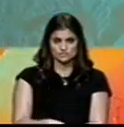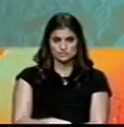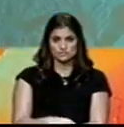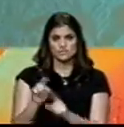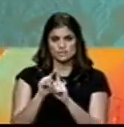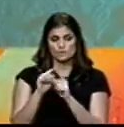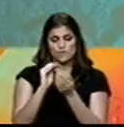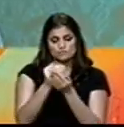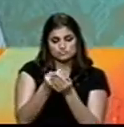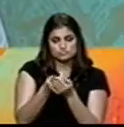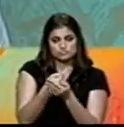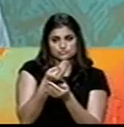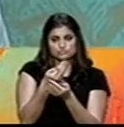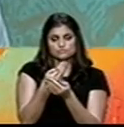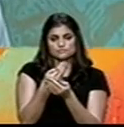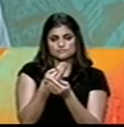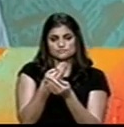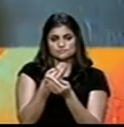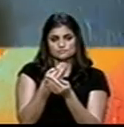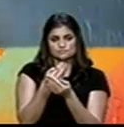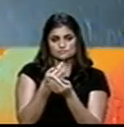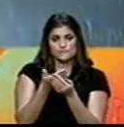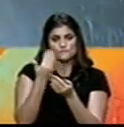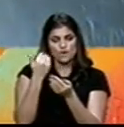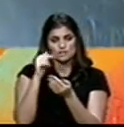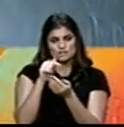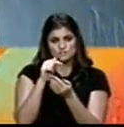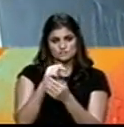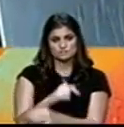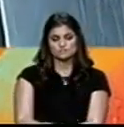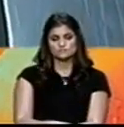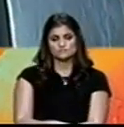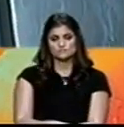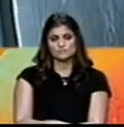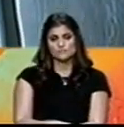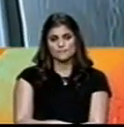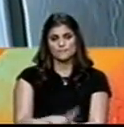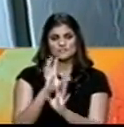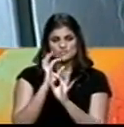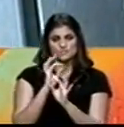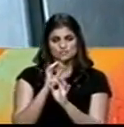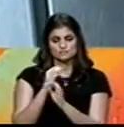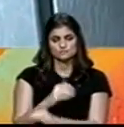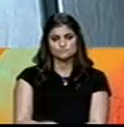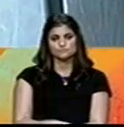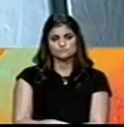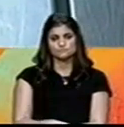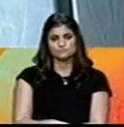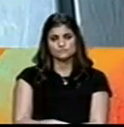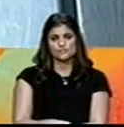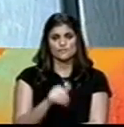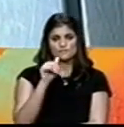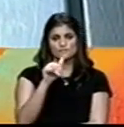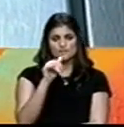uma concavidade e retei-lhes aqui esta parte. Sim. Depois vamos recheá-las. Elas têm que ser grandinhas, não é? Vamos recheá-las. Vamos